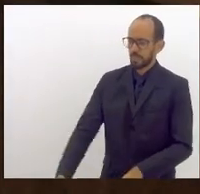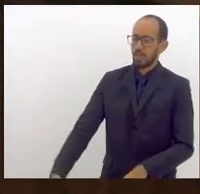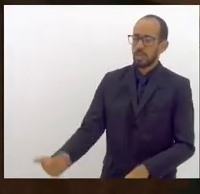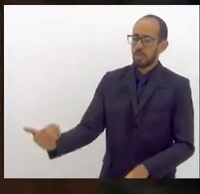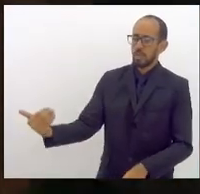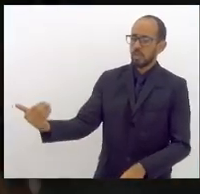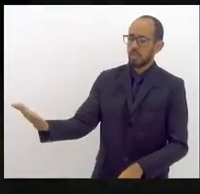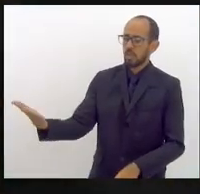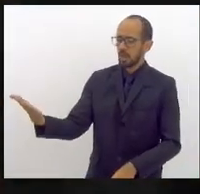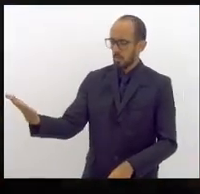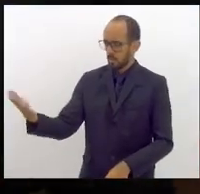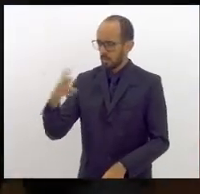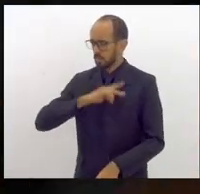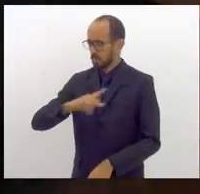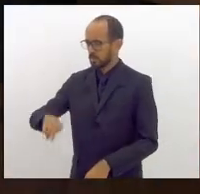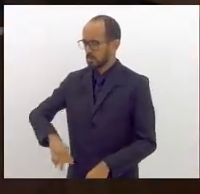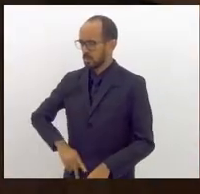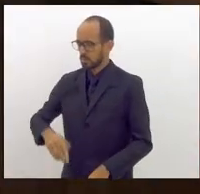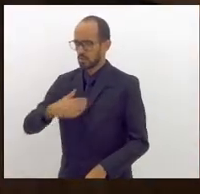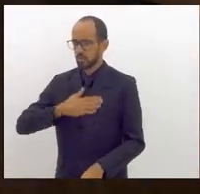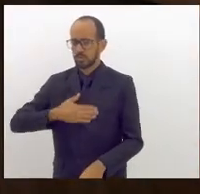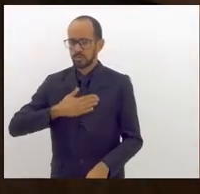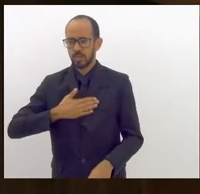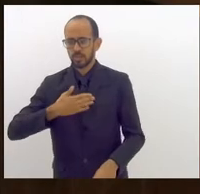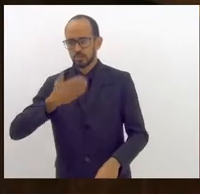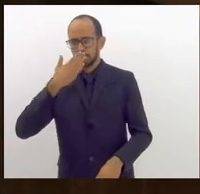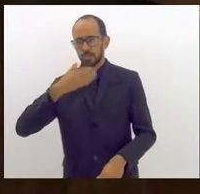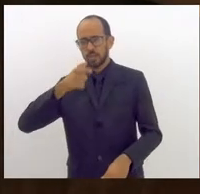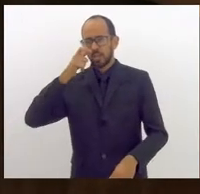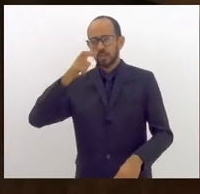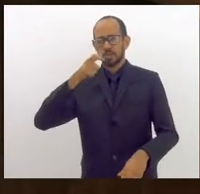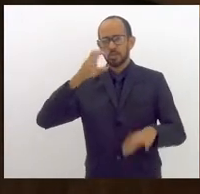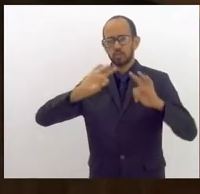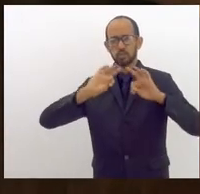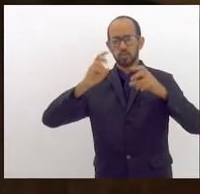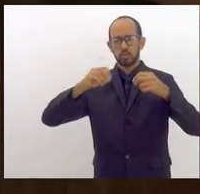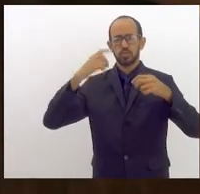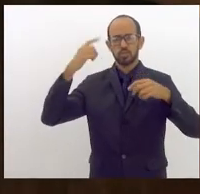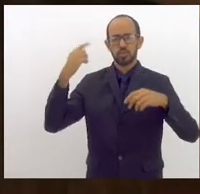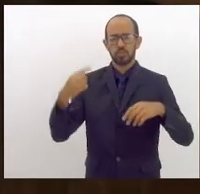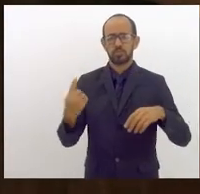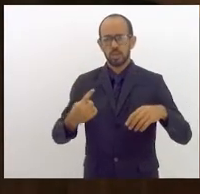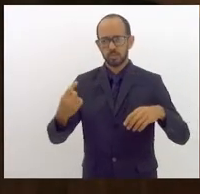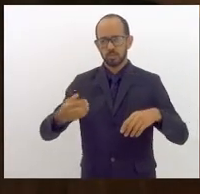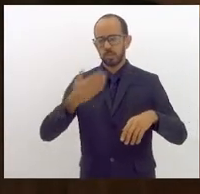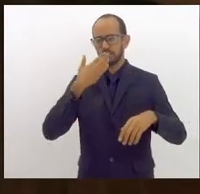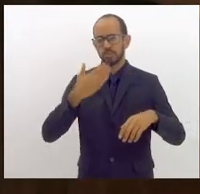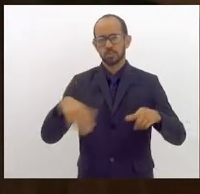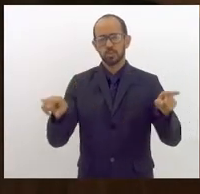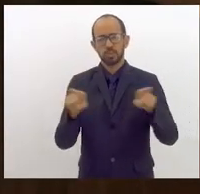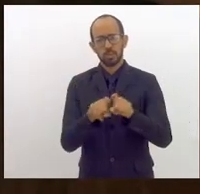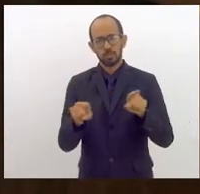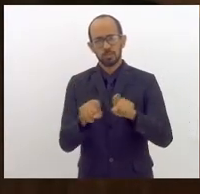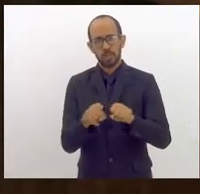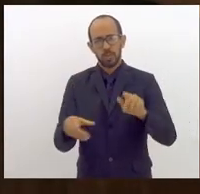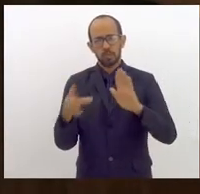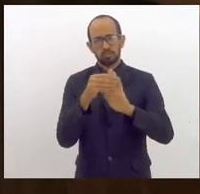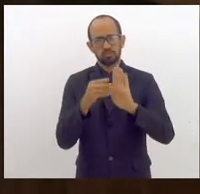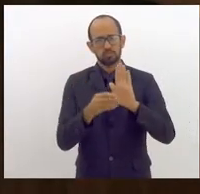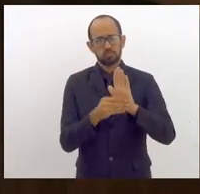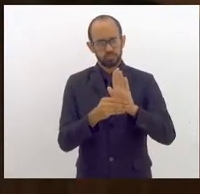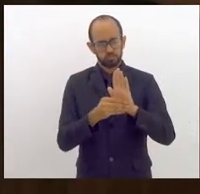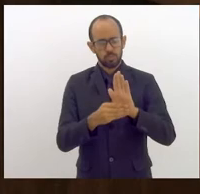queria que presidente chamar atenção de todos os deputados e deputados para pedir a inclusão em pauta do